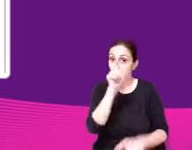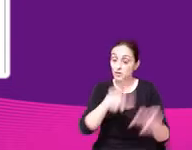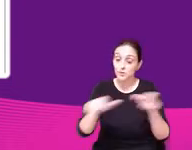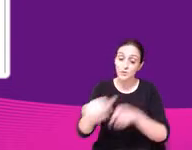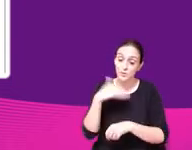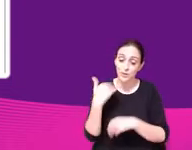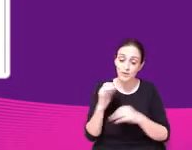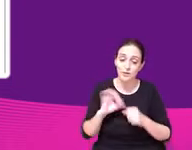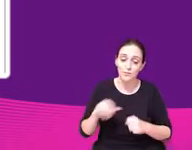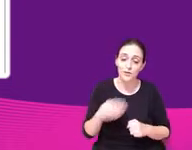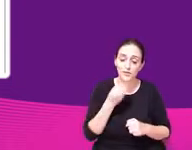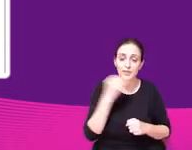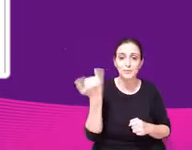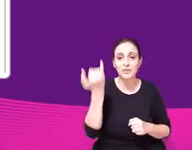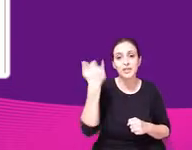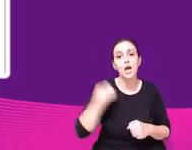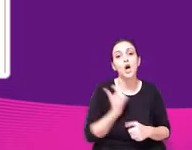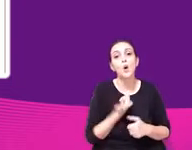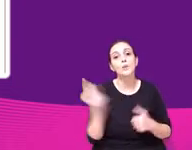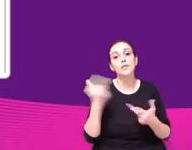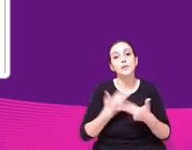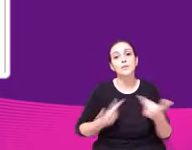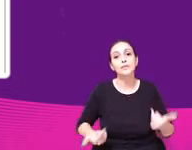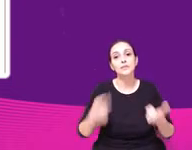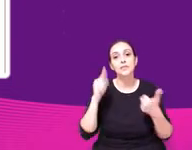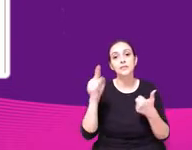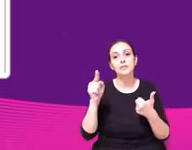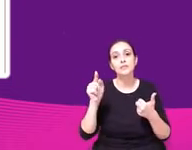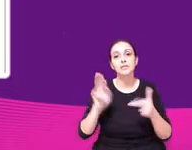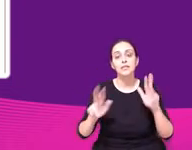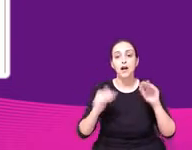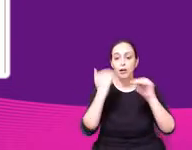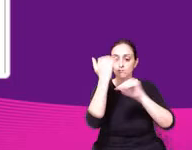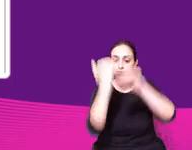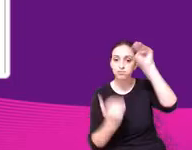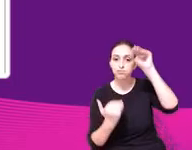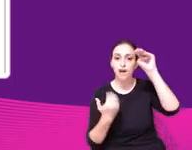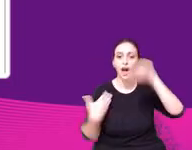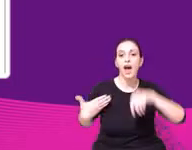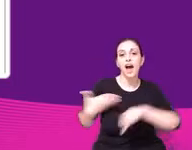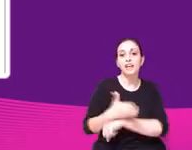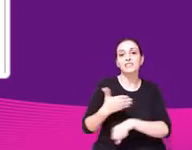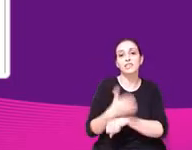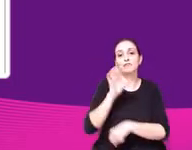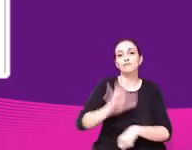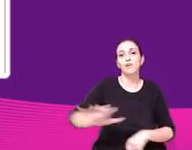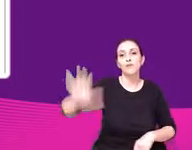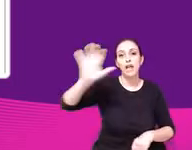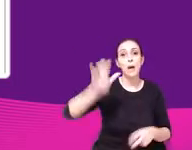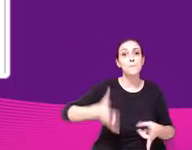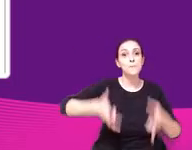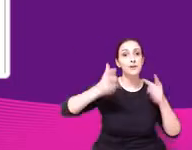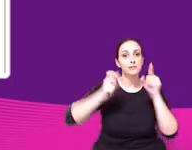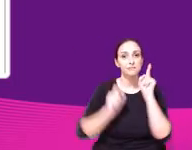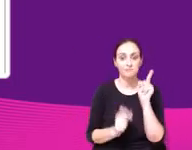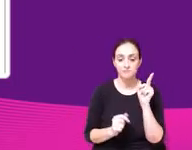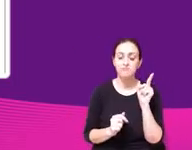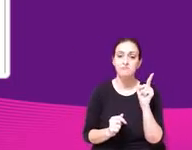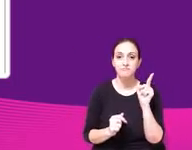Um outro aspecto importante é a disparidade que nós temos no acesso entre as regiões. Vocês observem aqui,